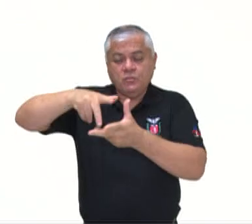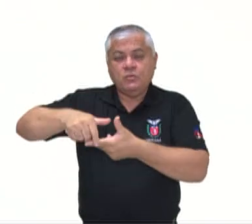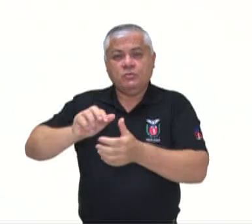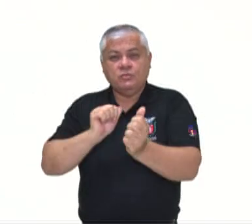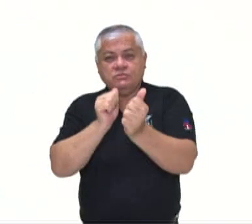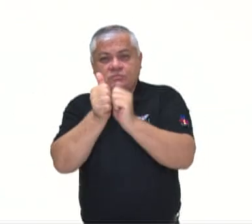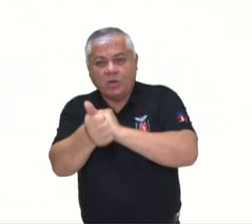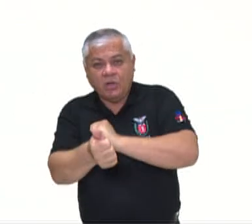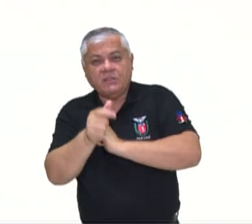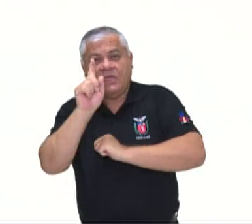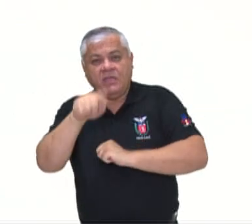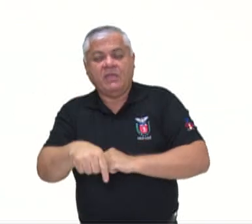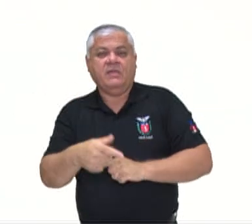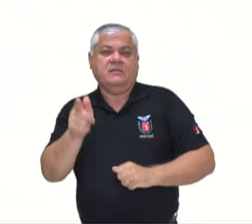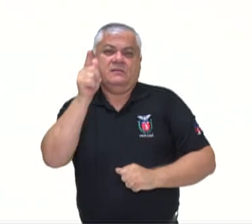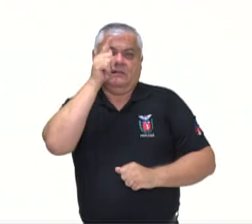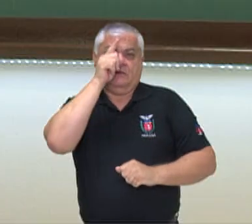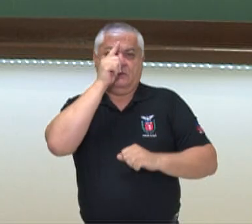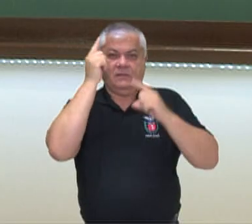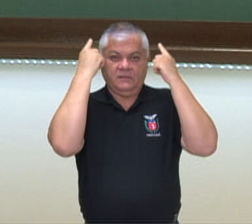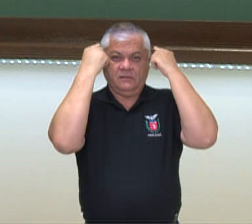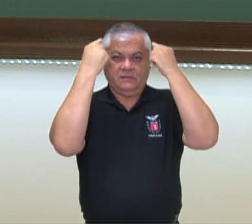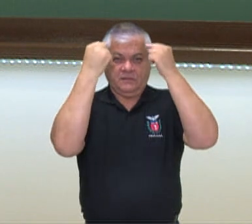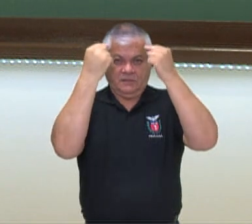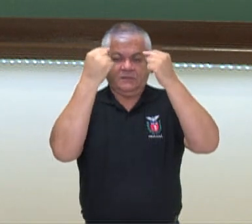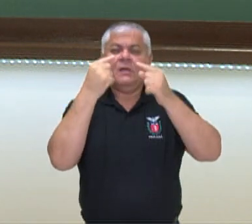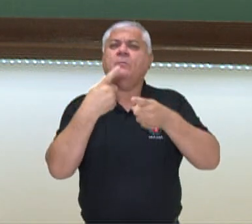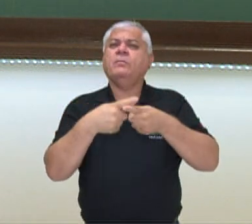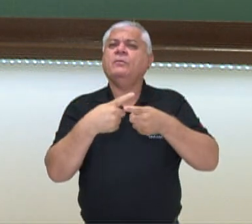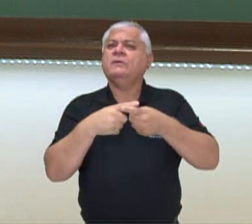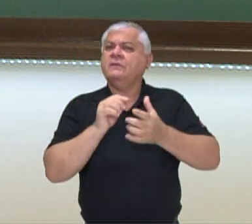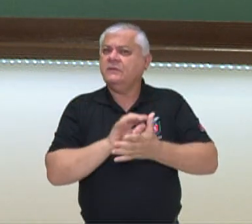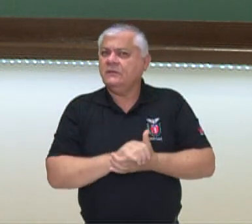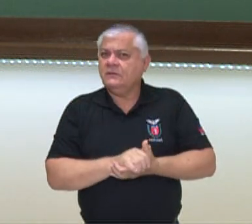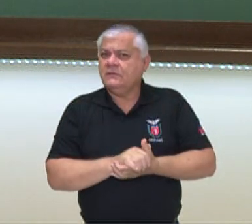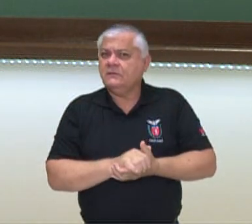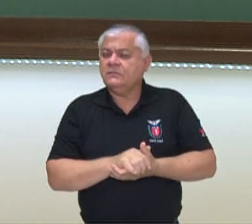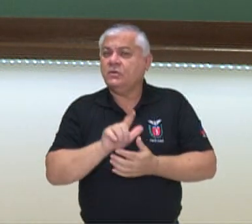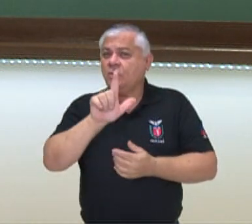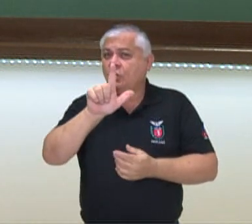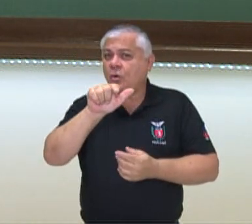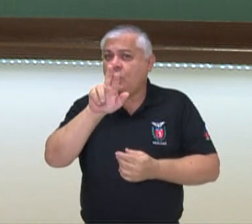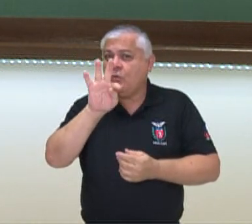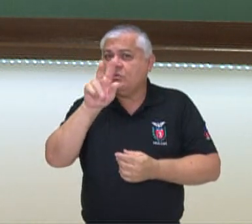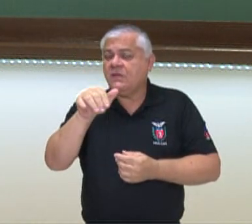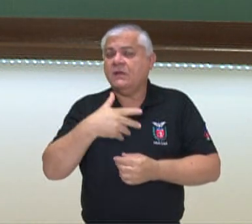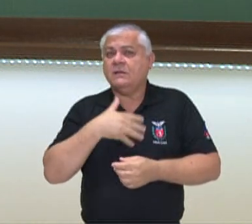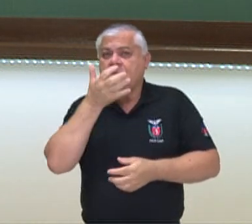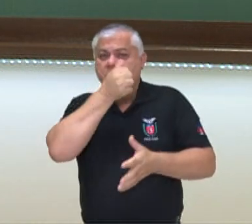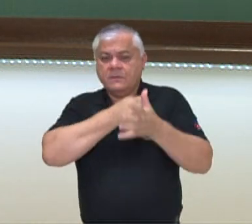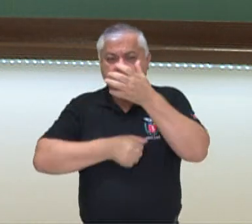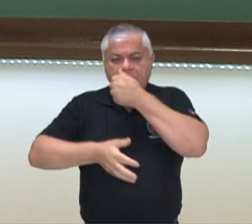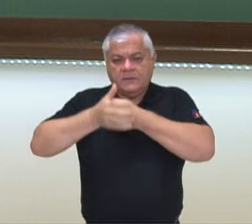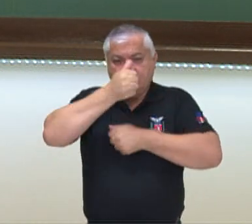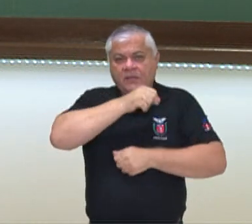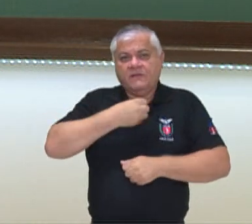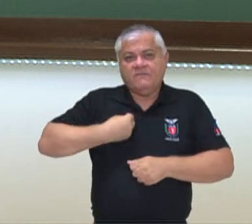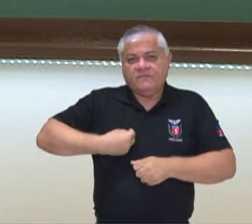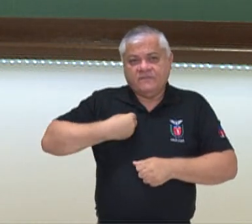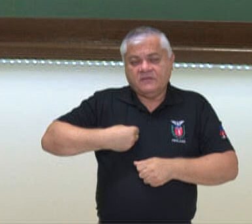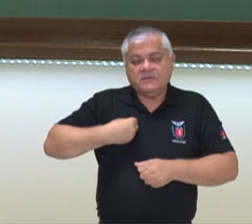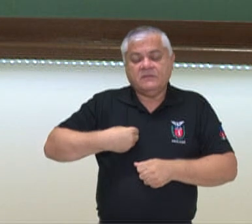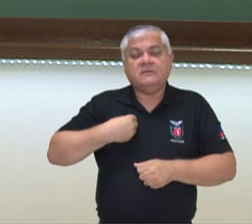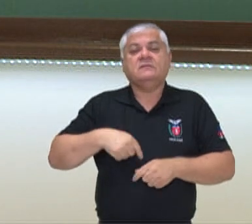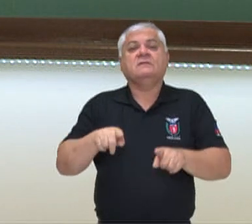esportivo foram os gregos. Por quê? Essa luta relacionada à sobrevivência ou